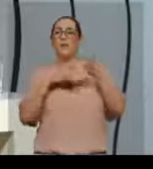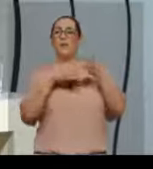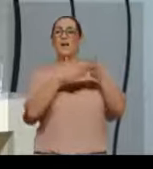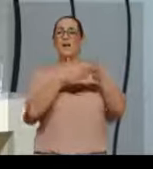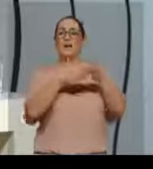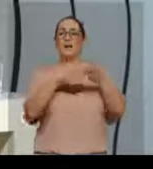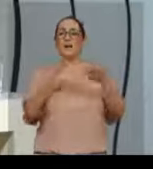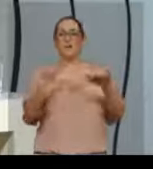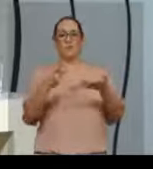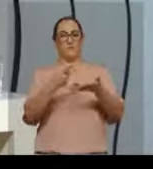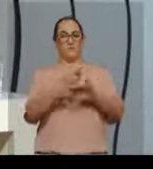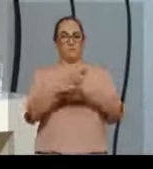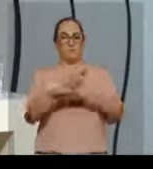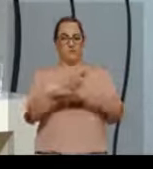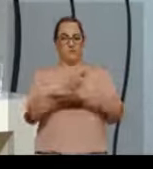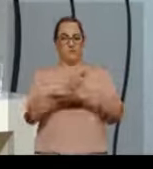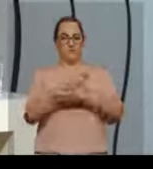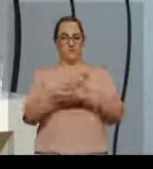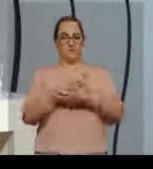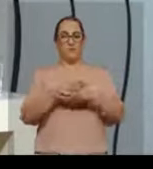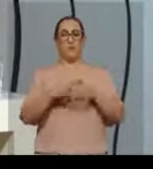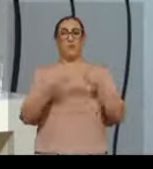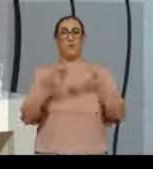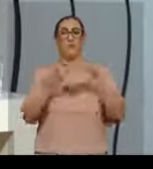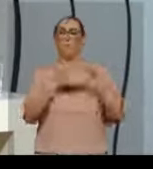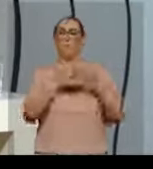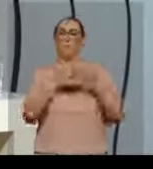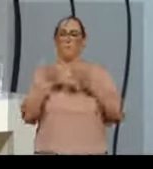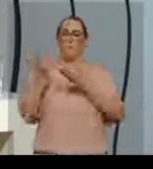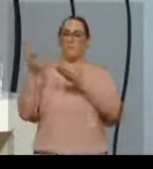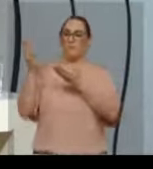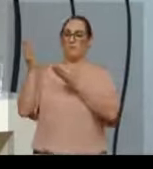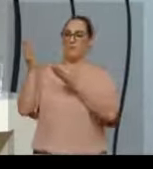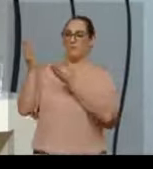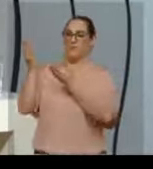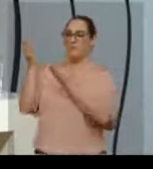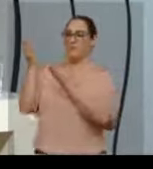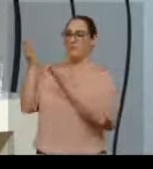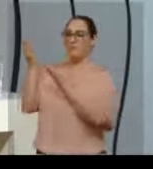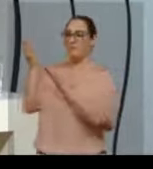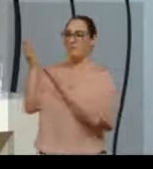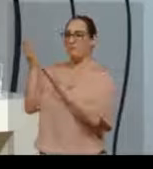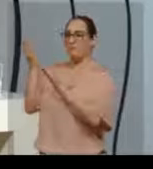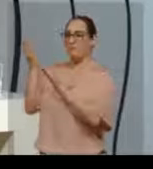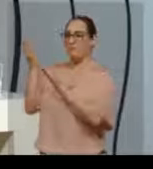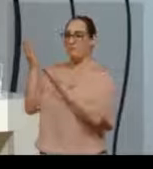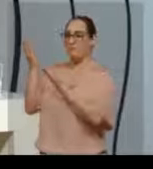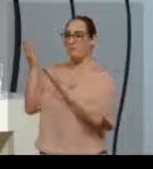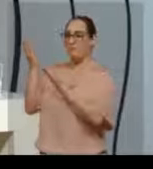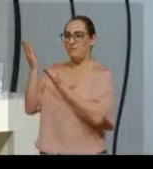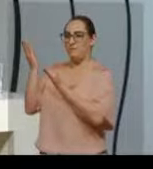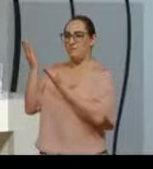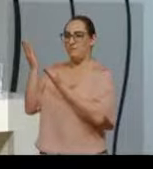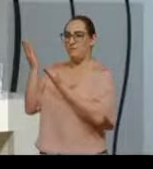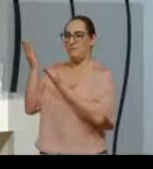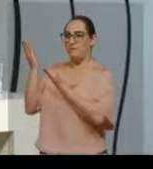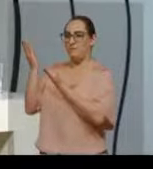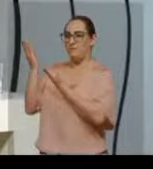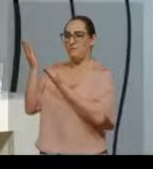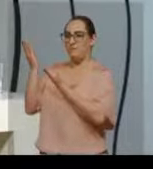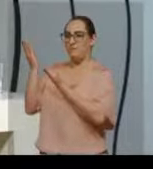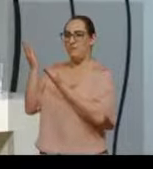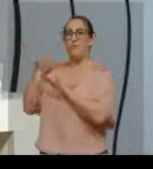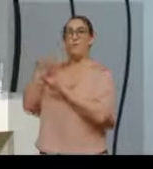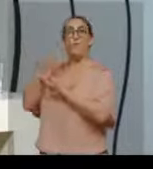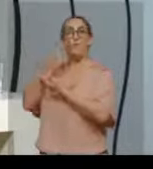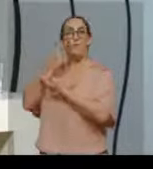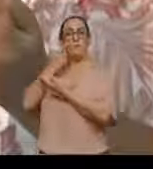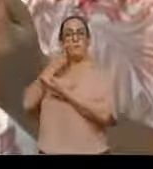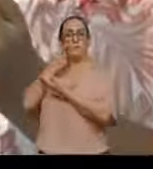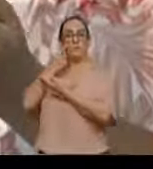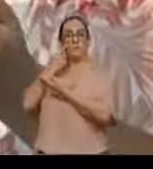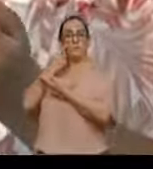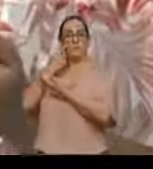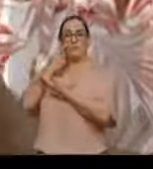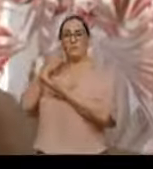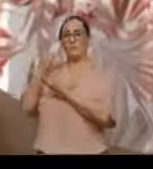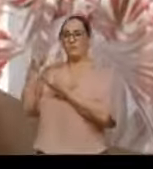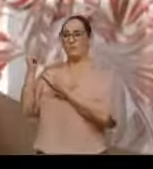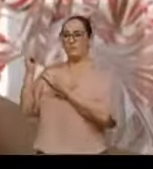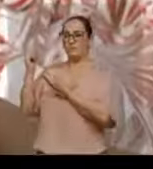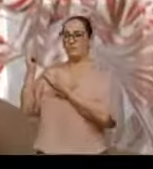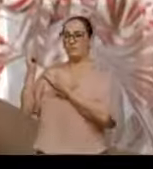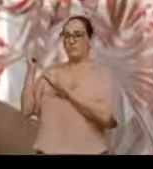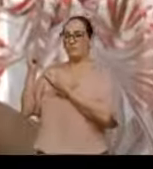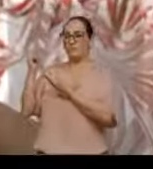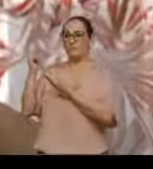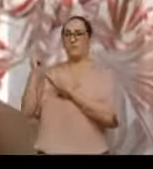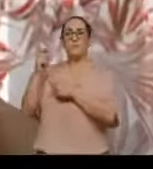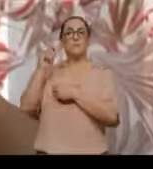nas estruturas. Primeiro eu vou mostrar para vocês aqui esse modelinho. Então, olha só, eu tenho aqui